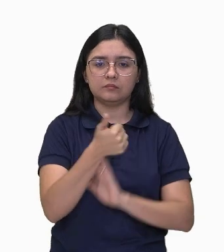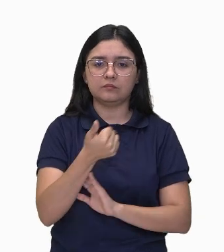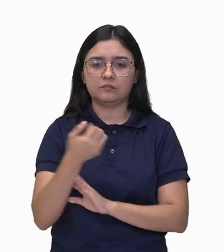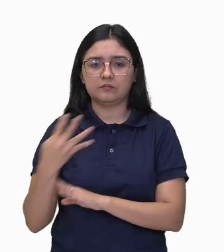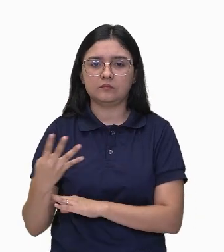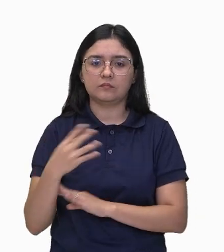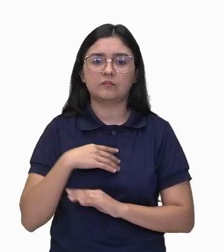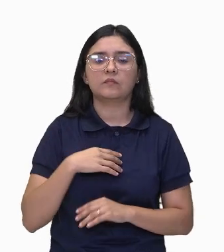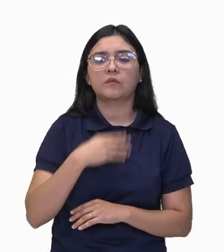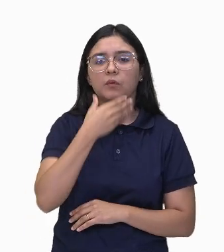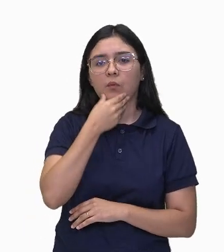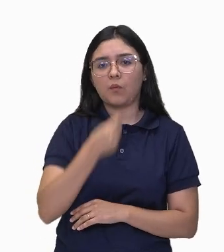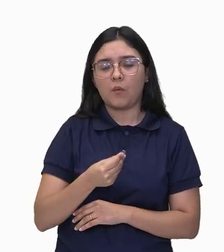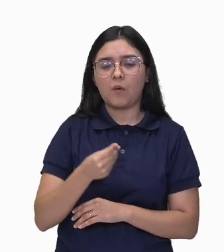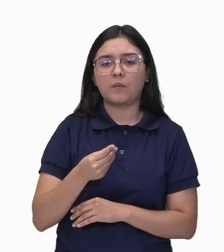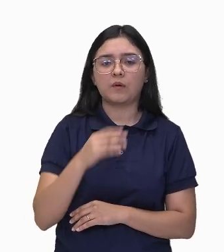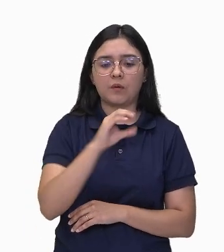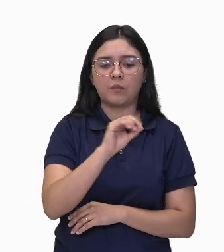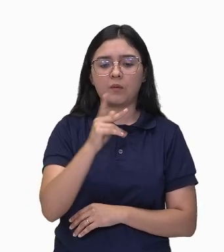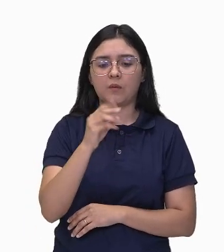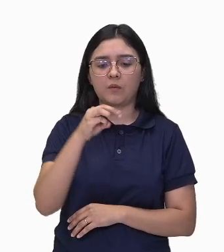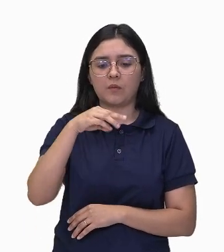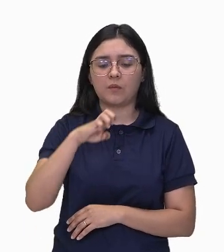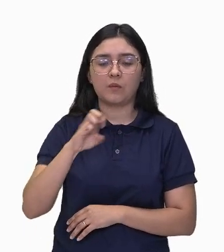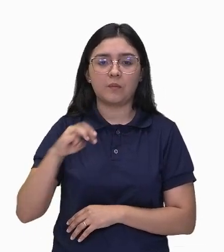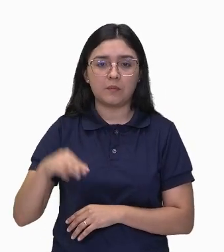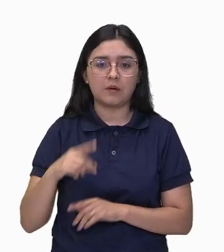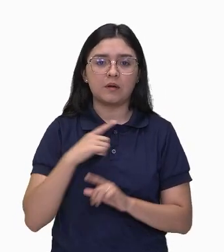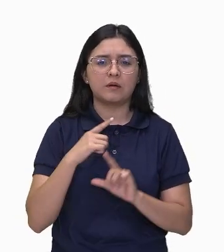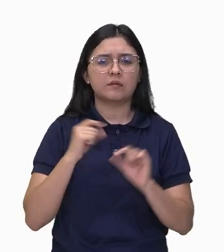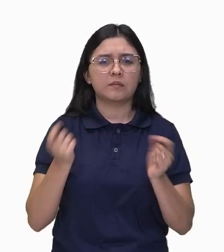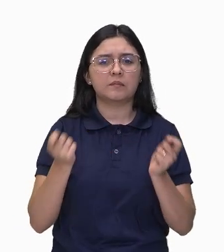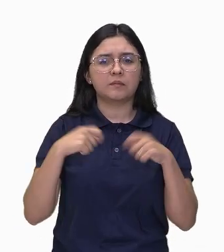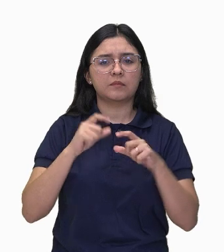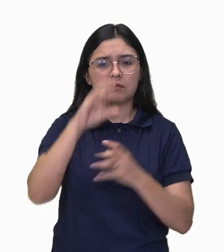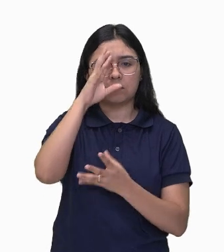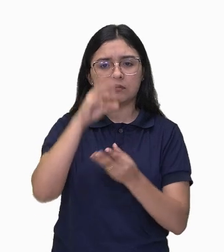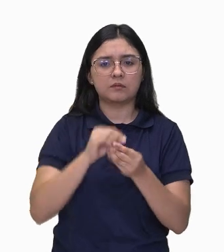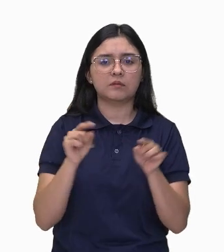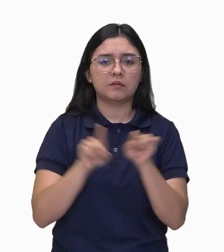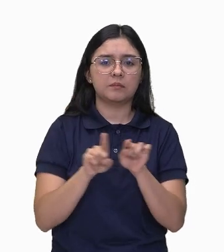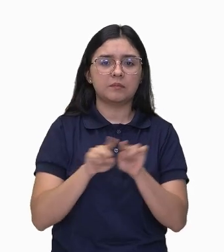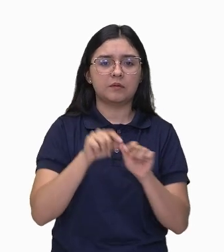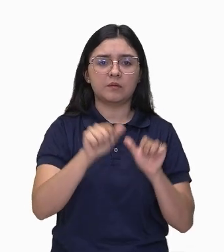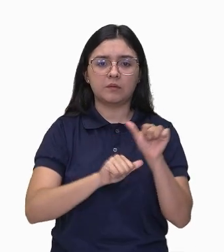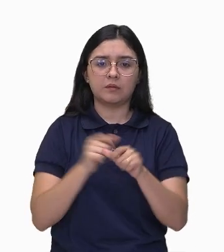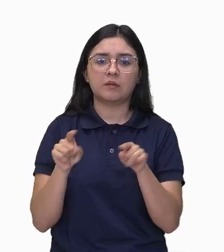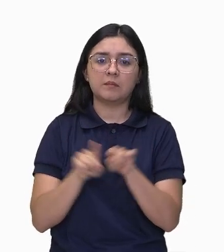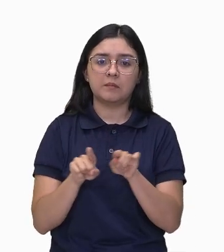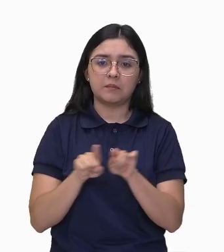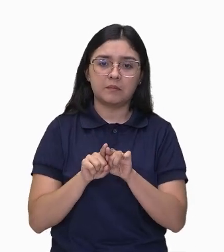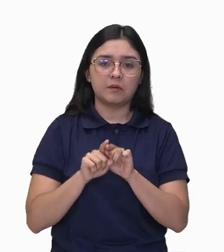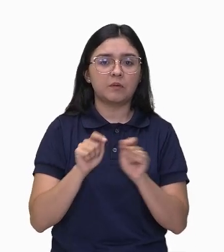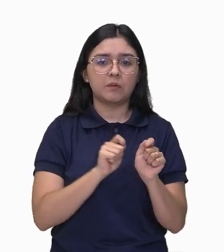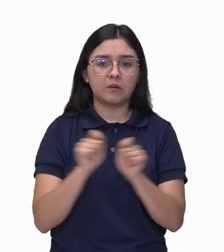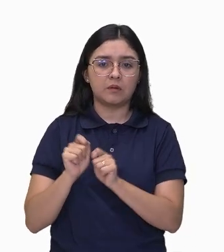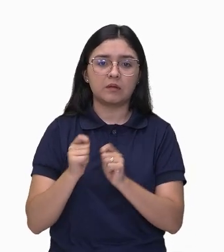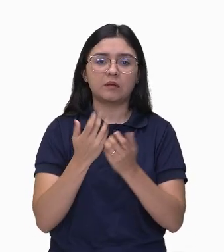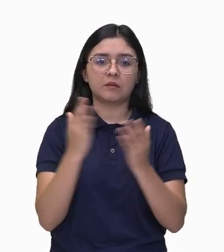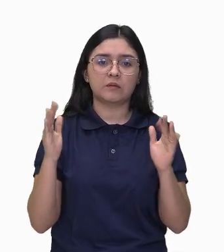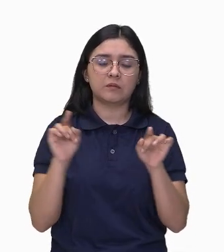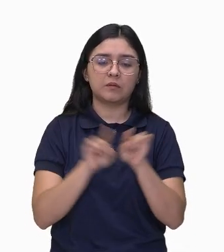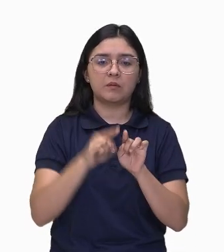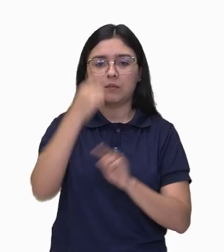obra mais perfeita do Criador, era capaz de compreender, modificar e até dominar a natureza. O pensamento